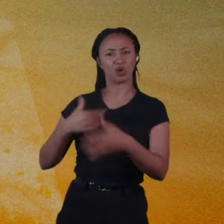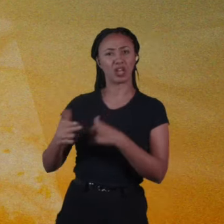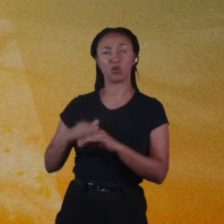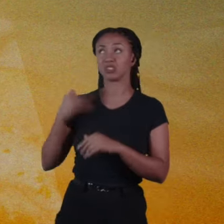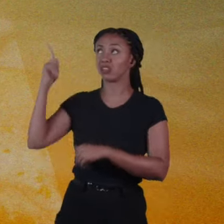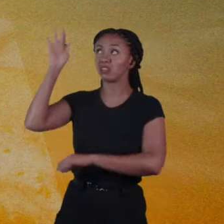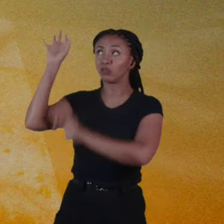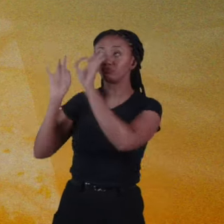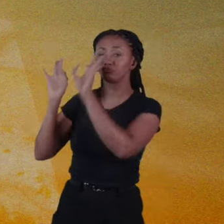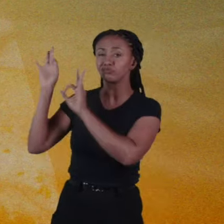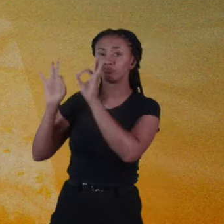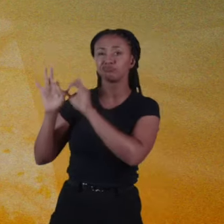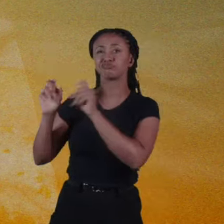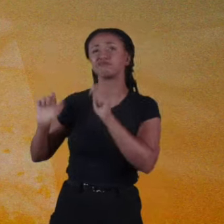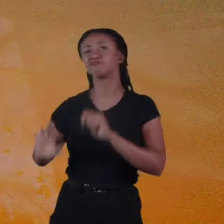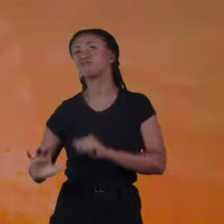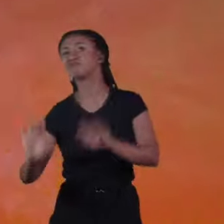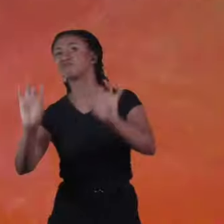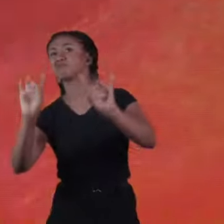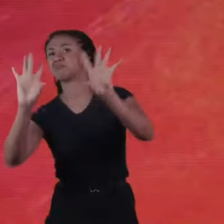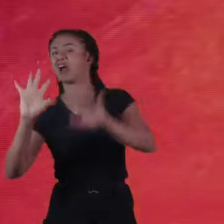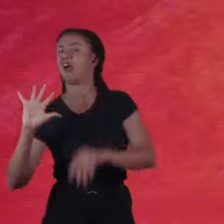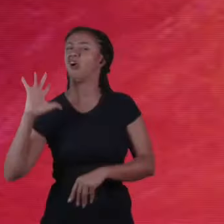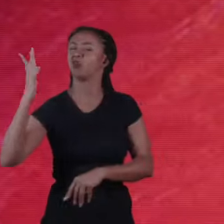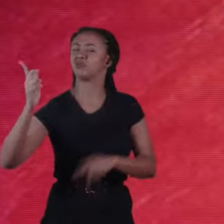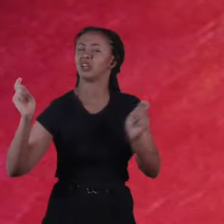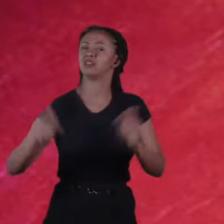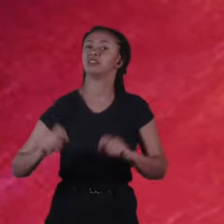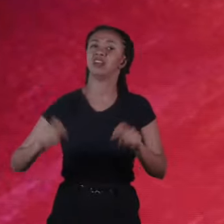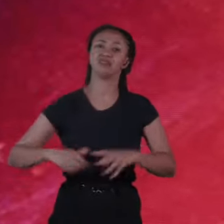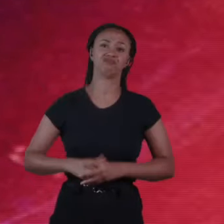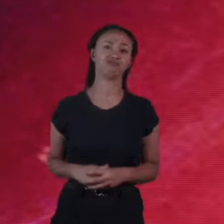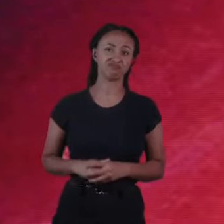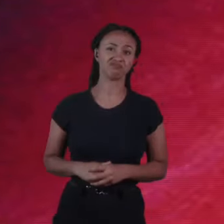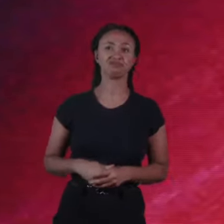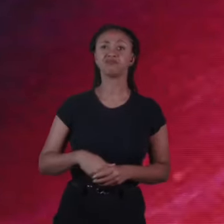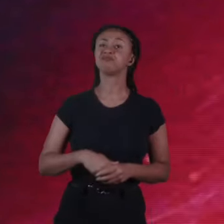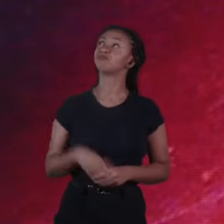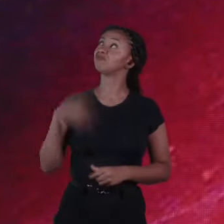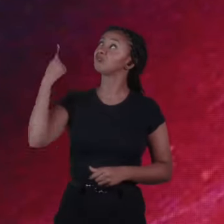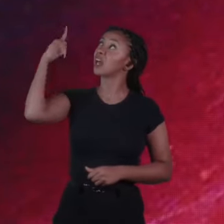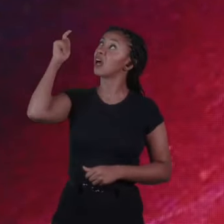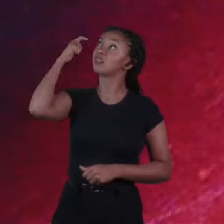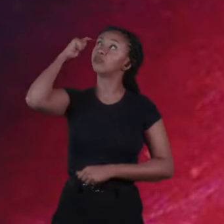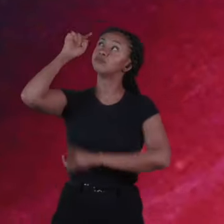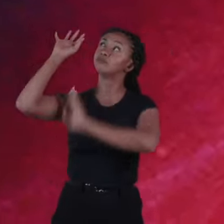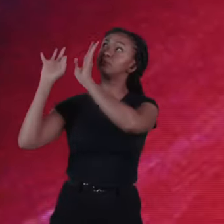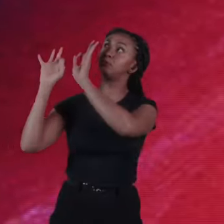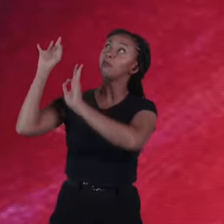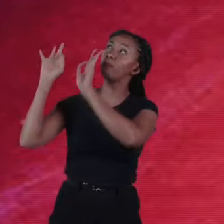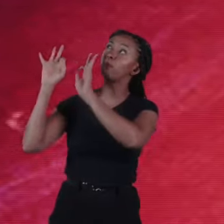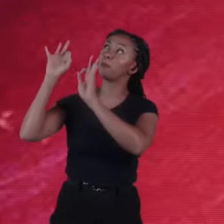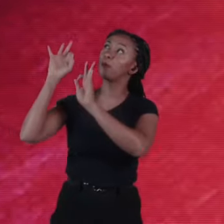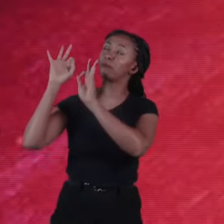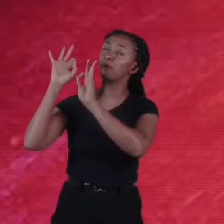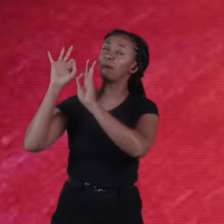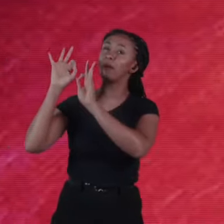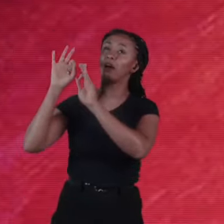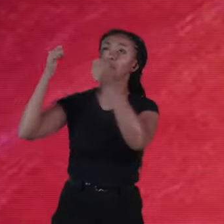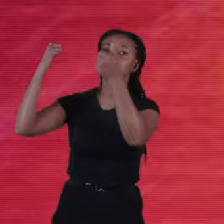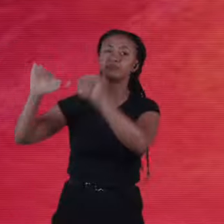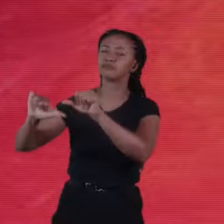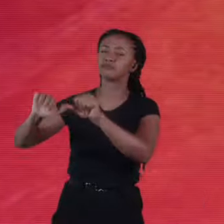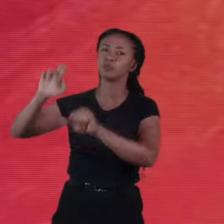amém? Bem sei que tudo podes, nenhum dos teus planos pode ser frustrado.